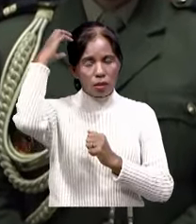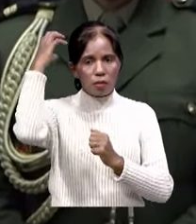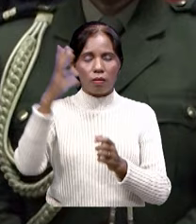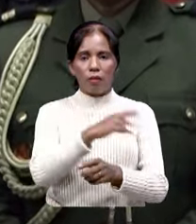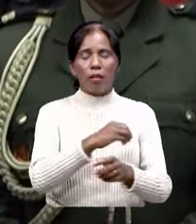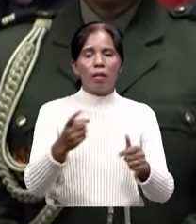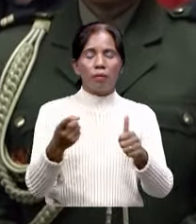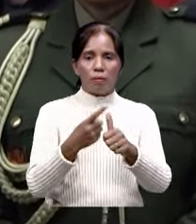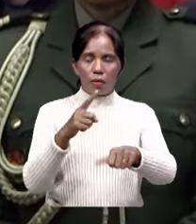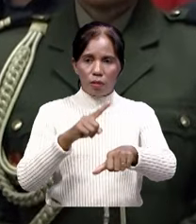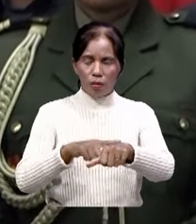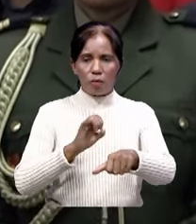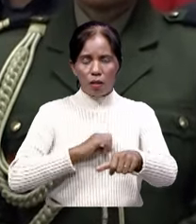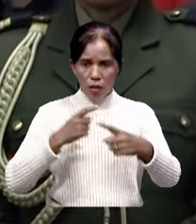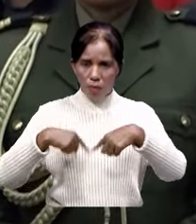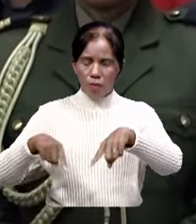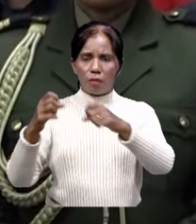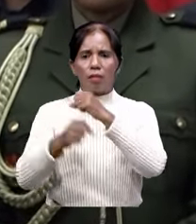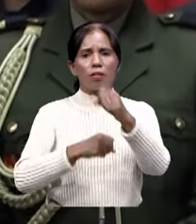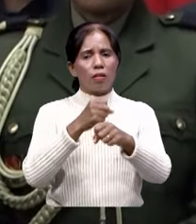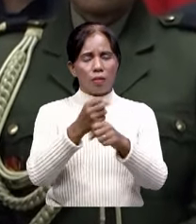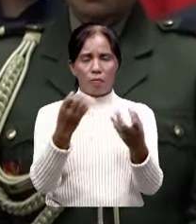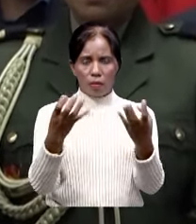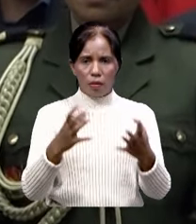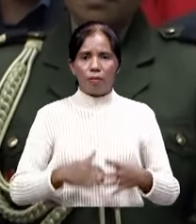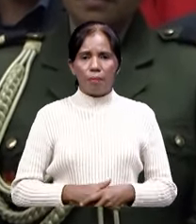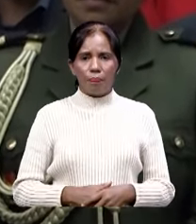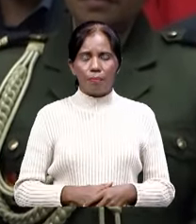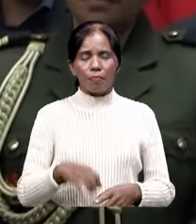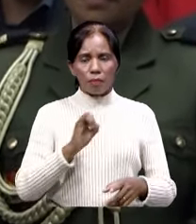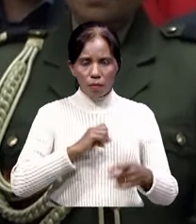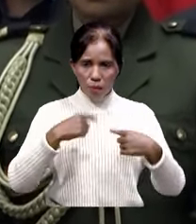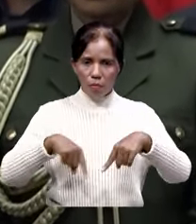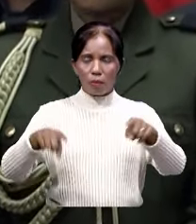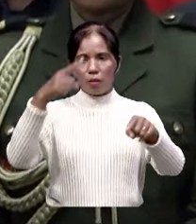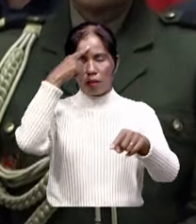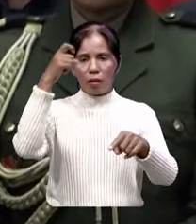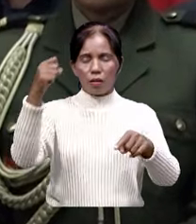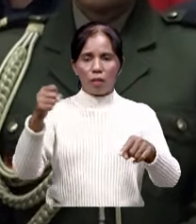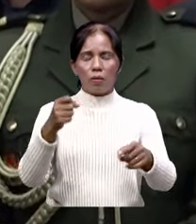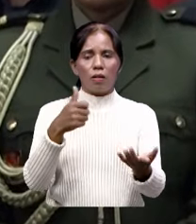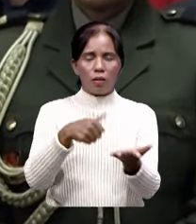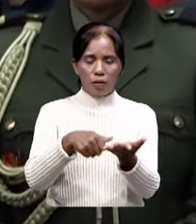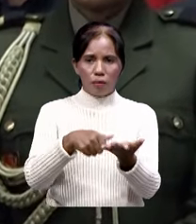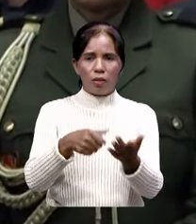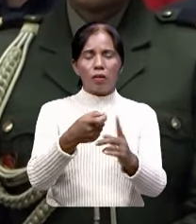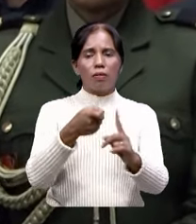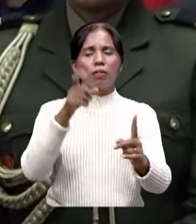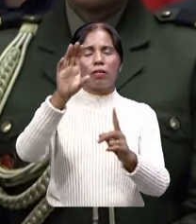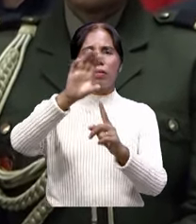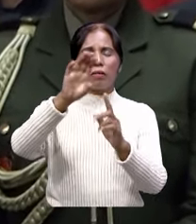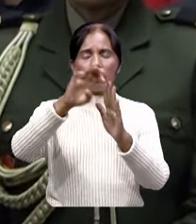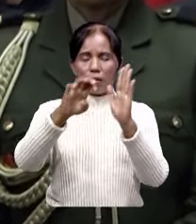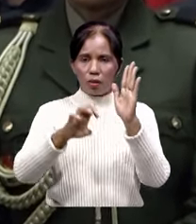Primeira vez que eu estava aqui na Luquia e também convite o chefe de Estado de